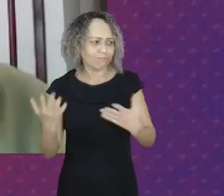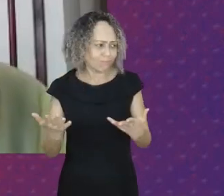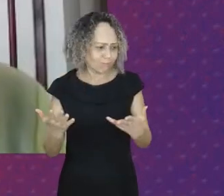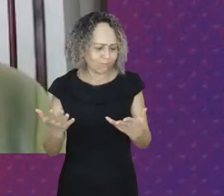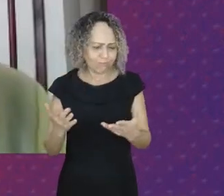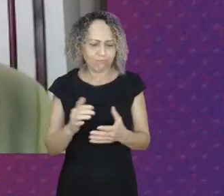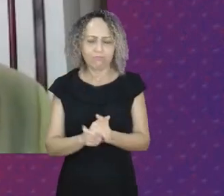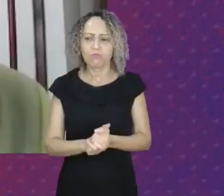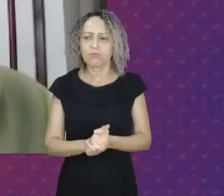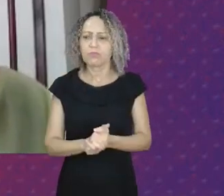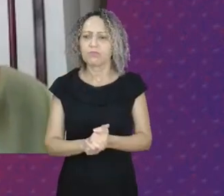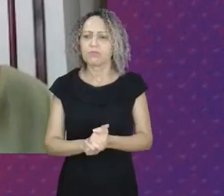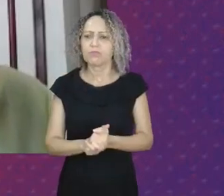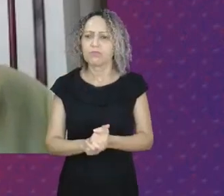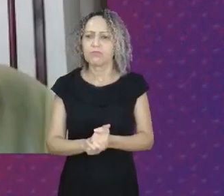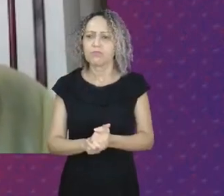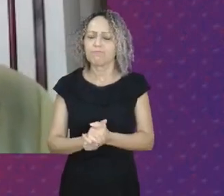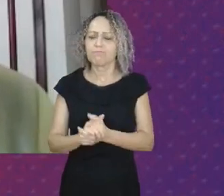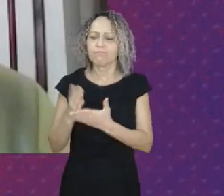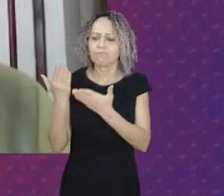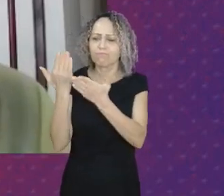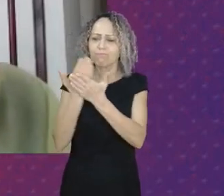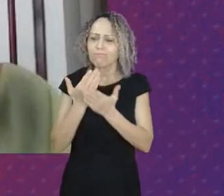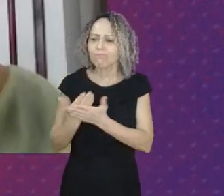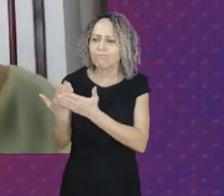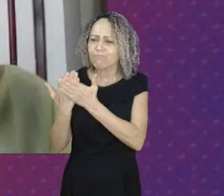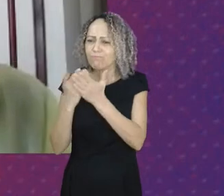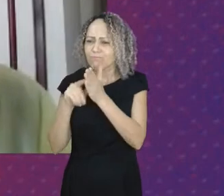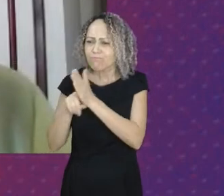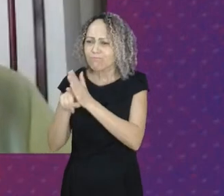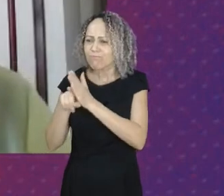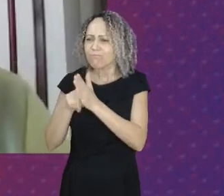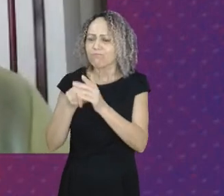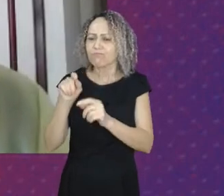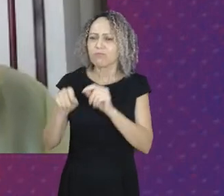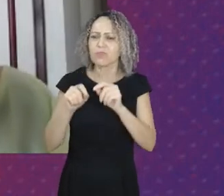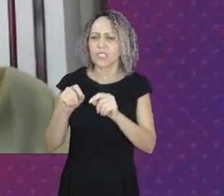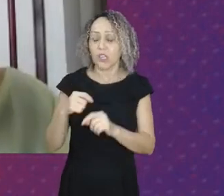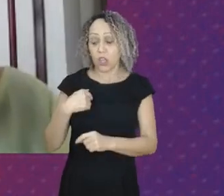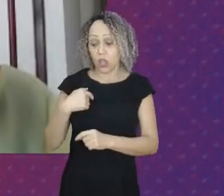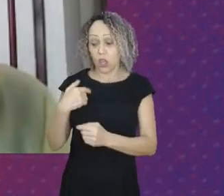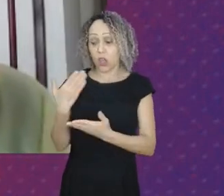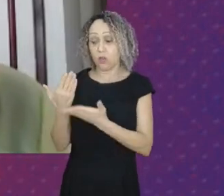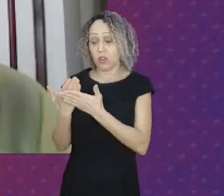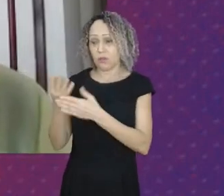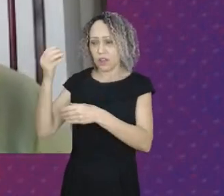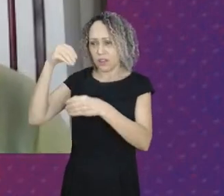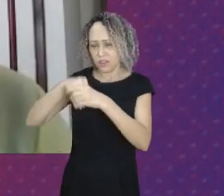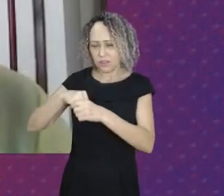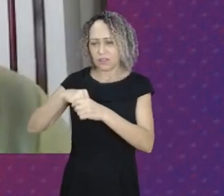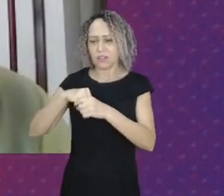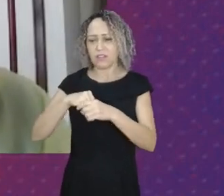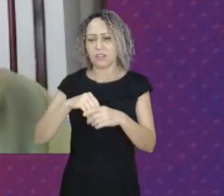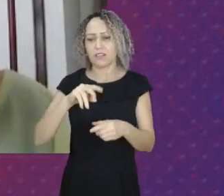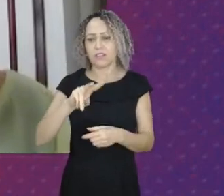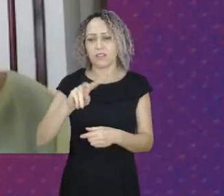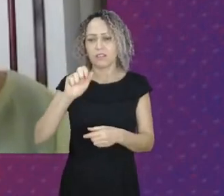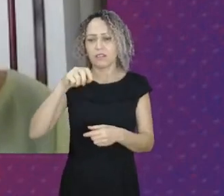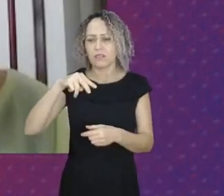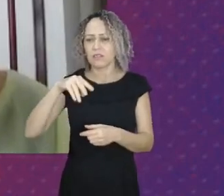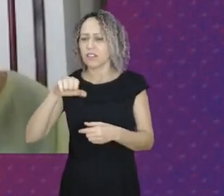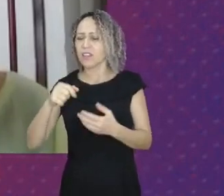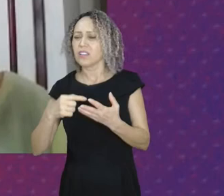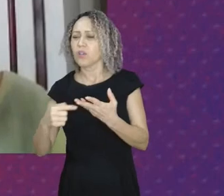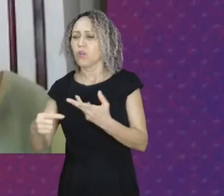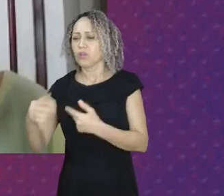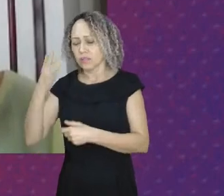referi. Num estudo feito, do qual tive a honra de participar, junto com Rodica, com Vanessa Schotz,